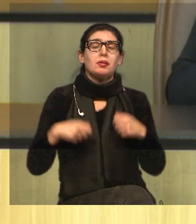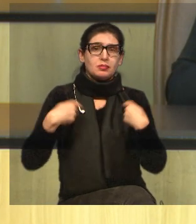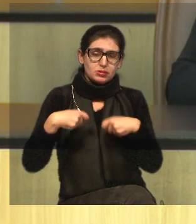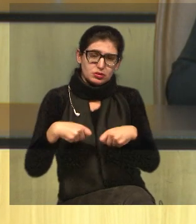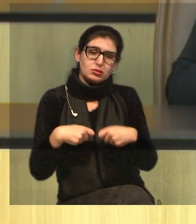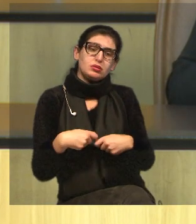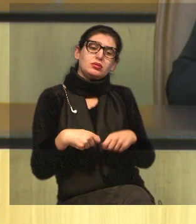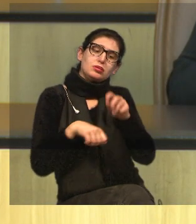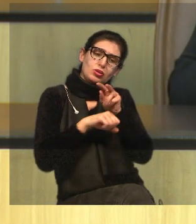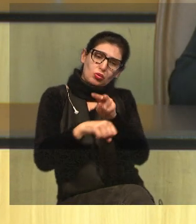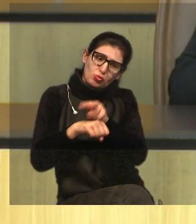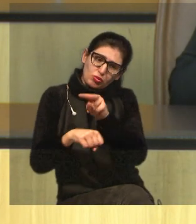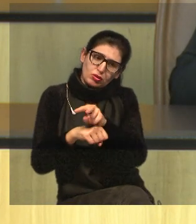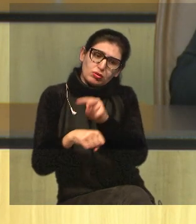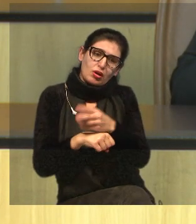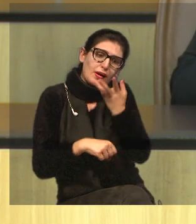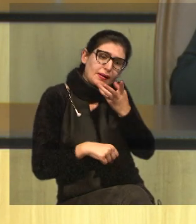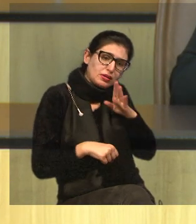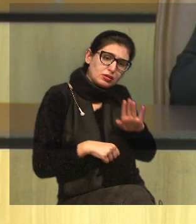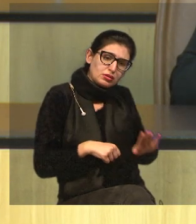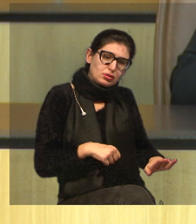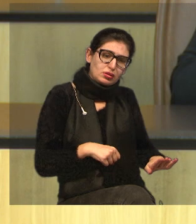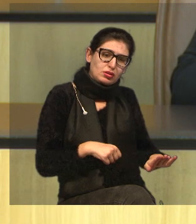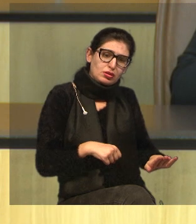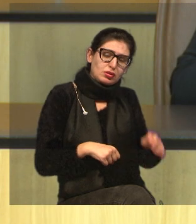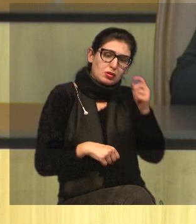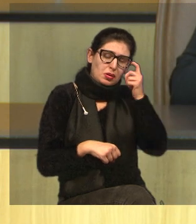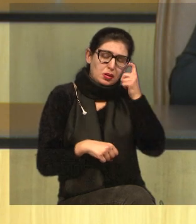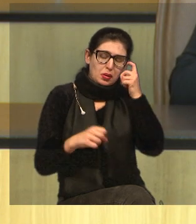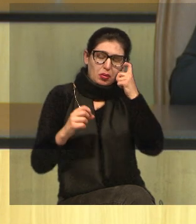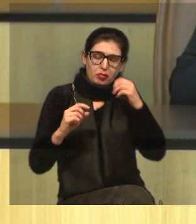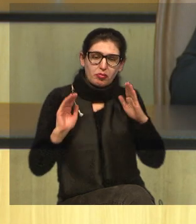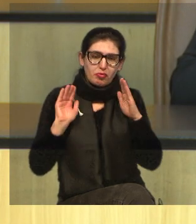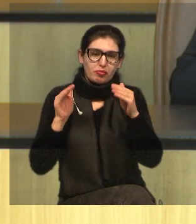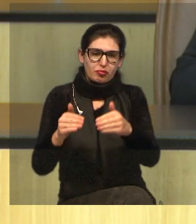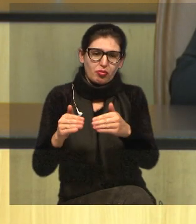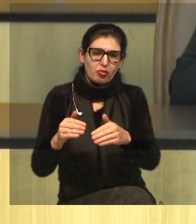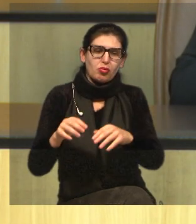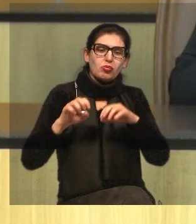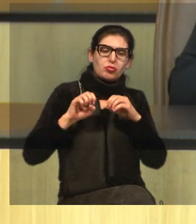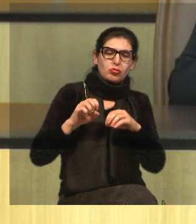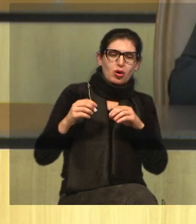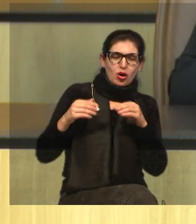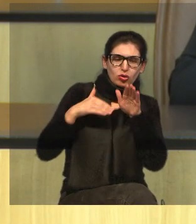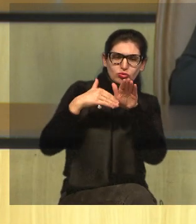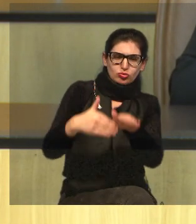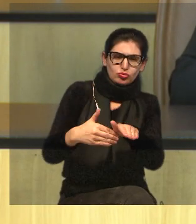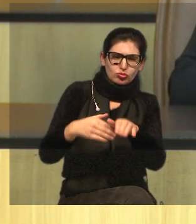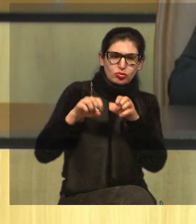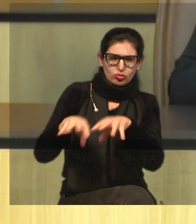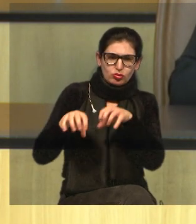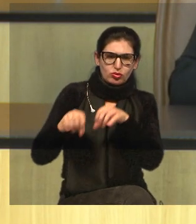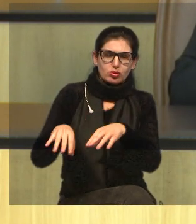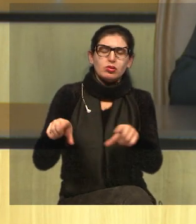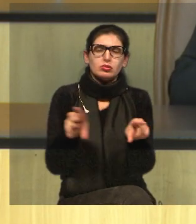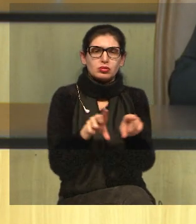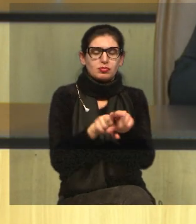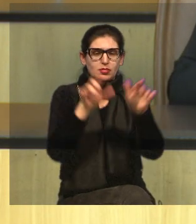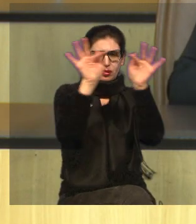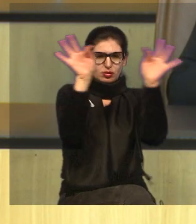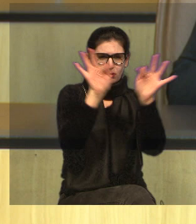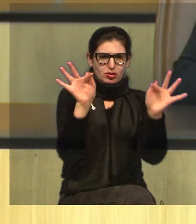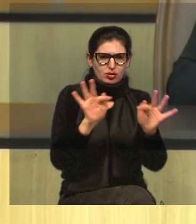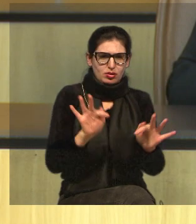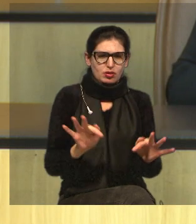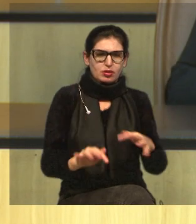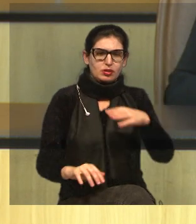com a vida de cada criança, você está investindo na educação da nossa cidade e na felicidade também da